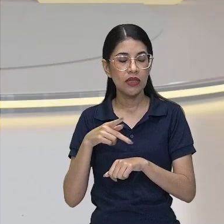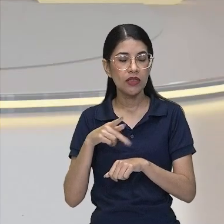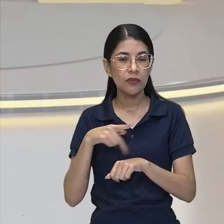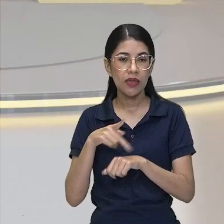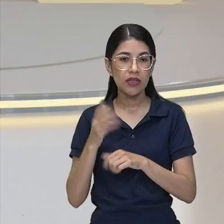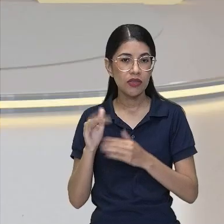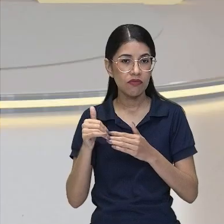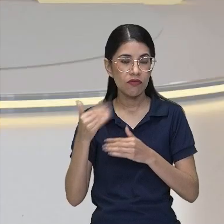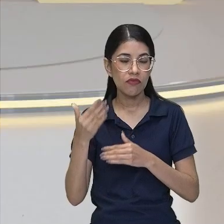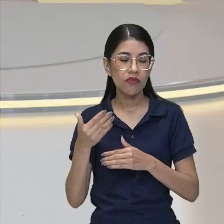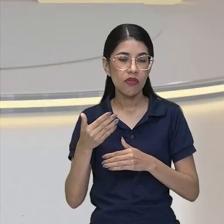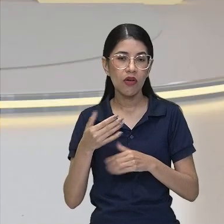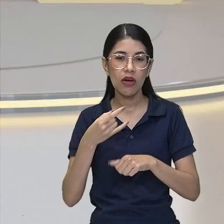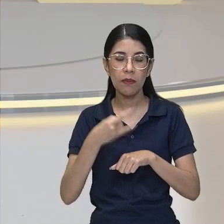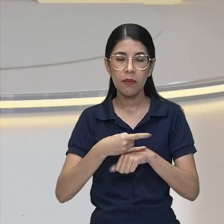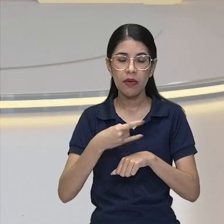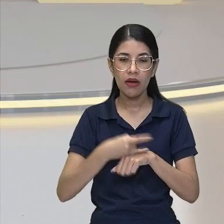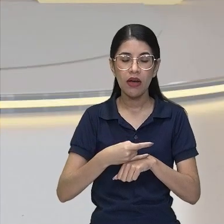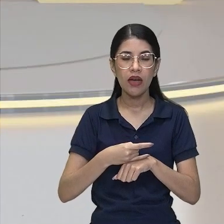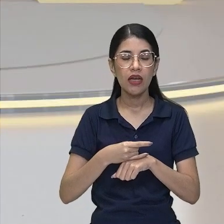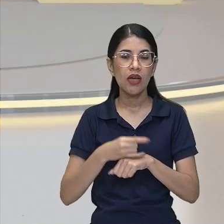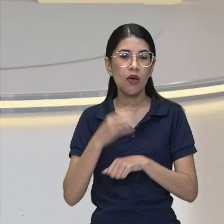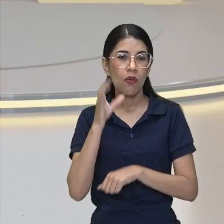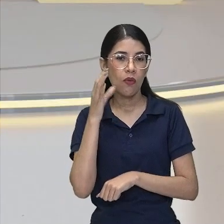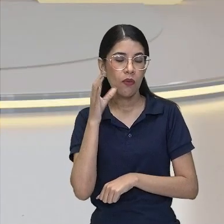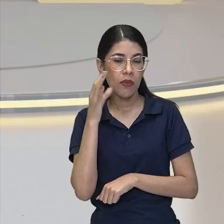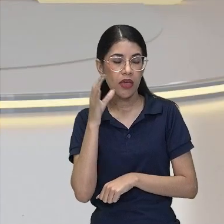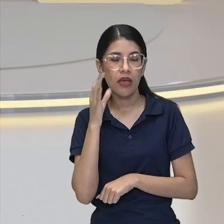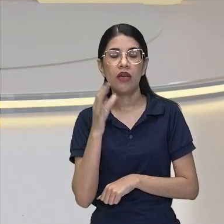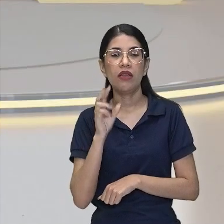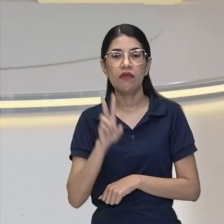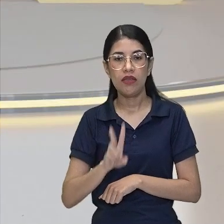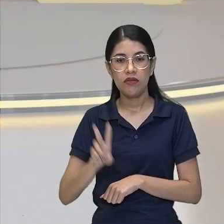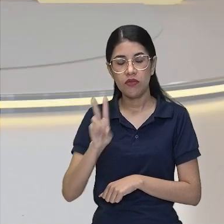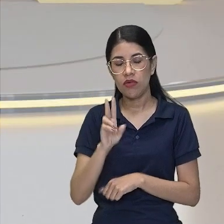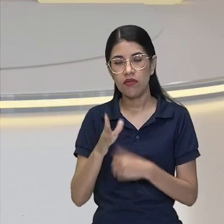ou haitiana, ou colombiana, né? Várias